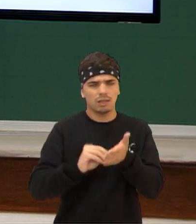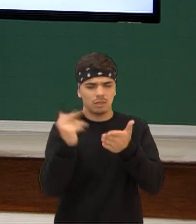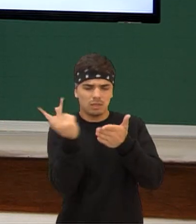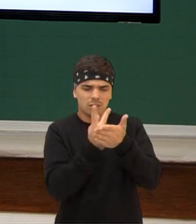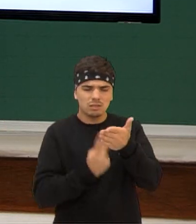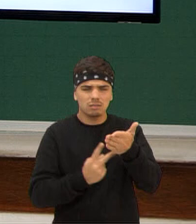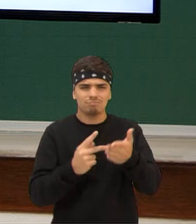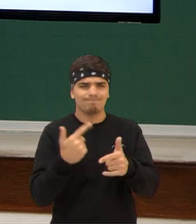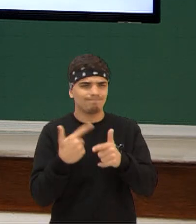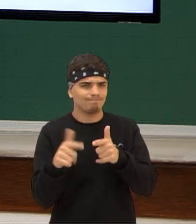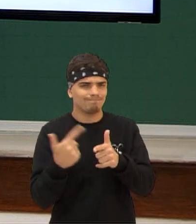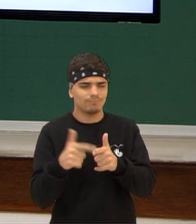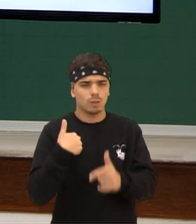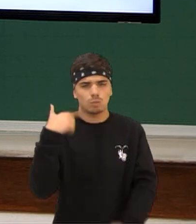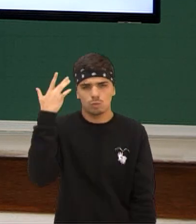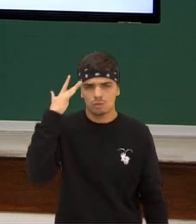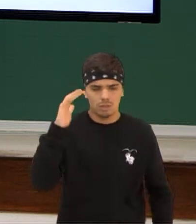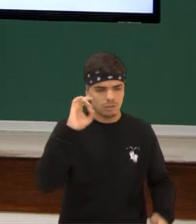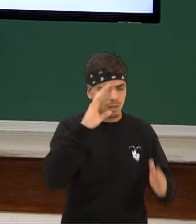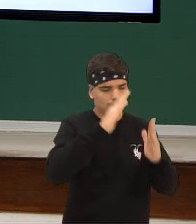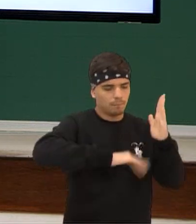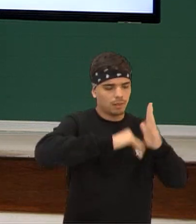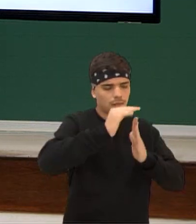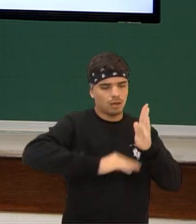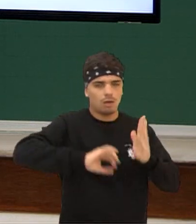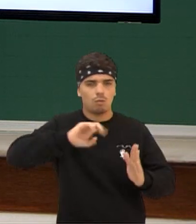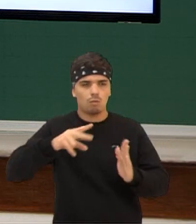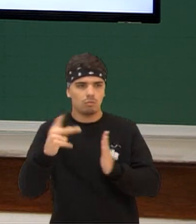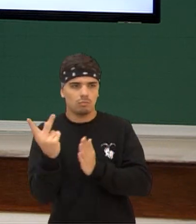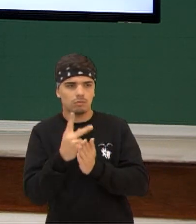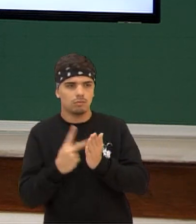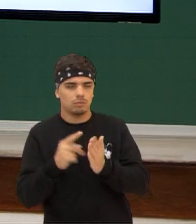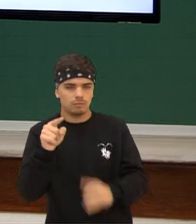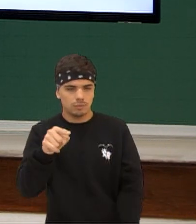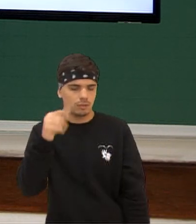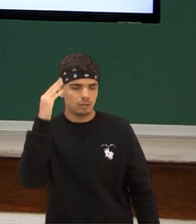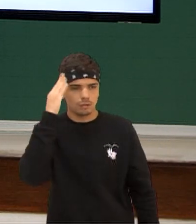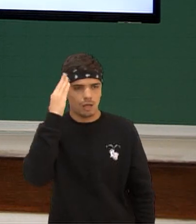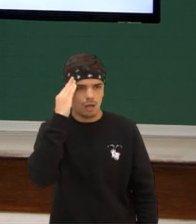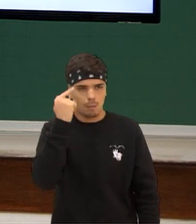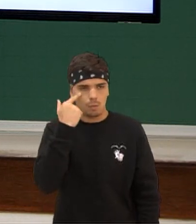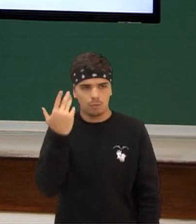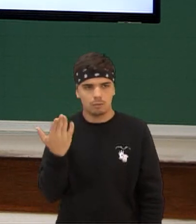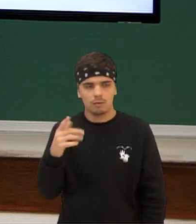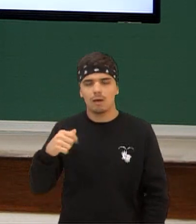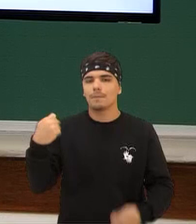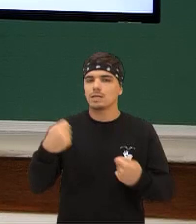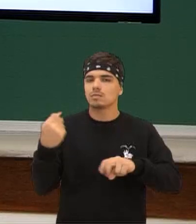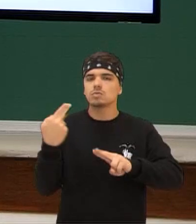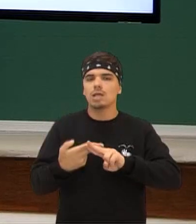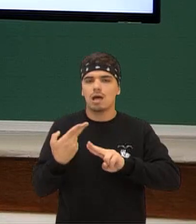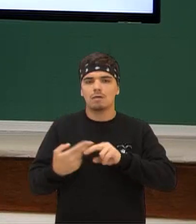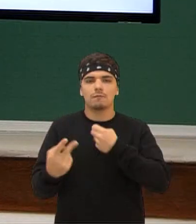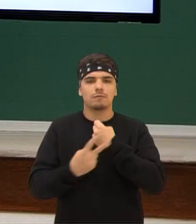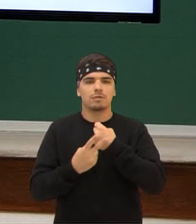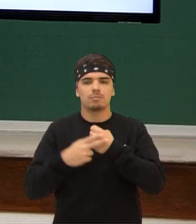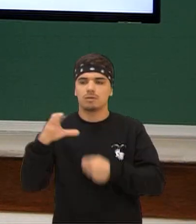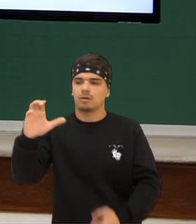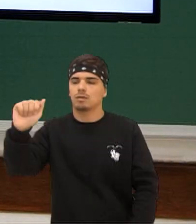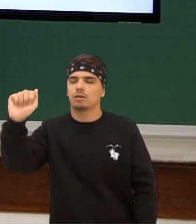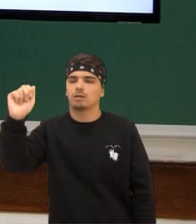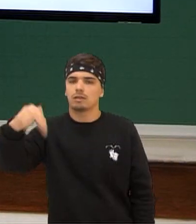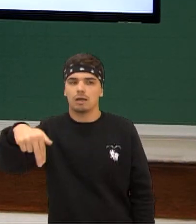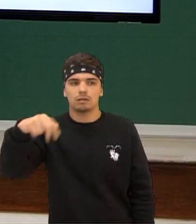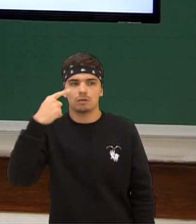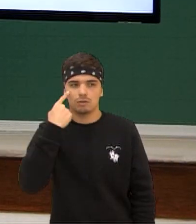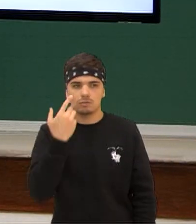sem problema porque eu não sei sentar desenhando você tá Só pintando interpretação de imagem fica a teu critério agora tem que usar o verbo quem porque olha é